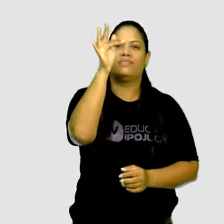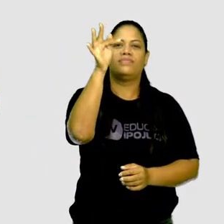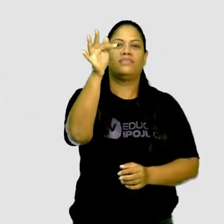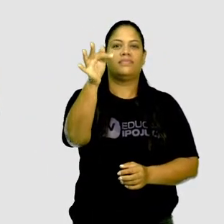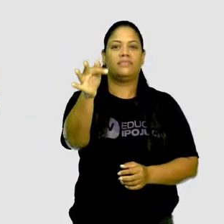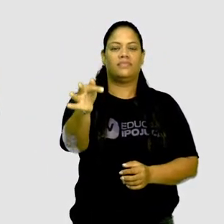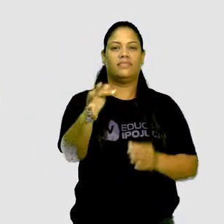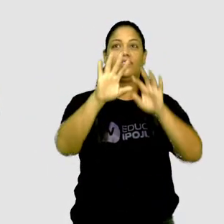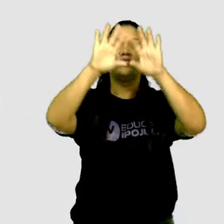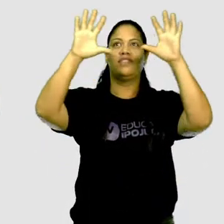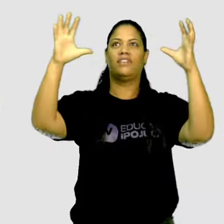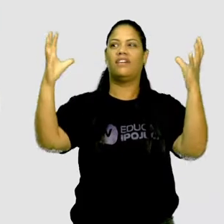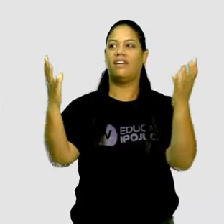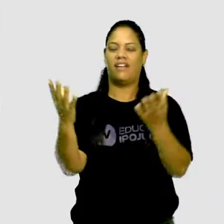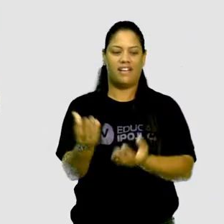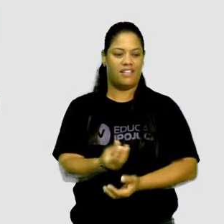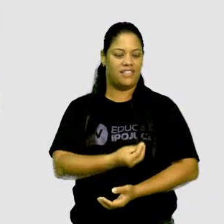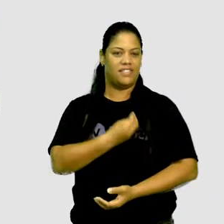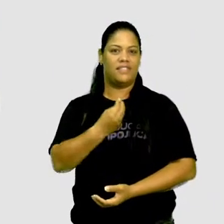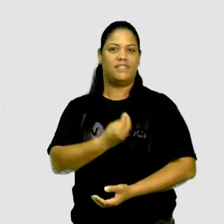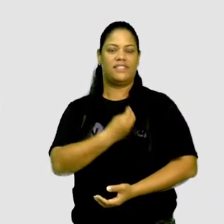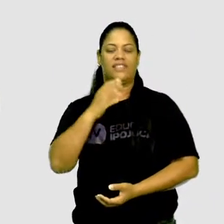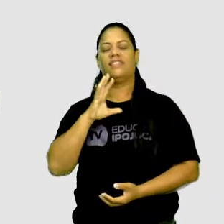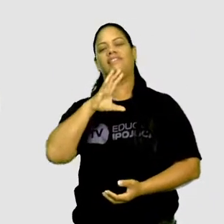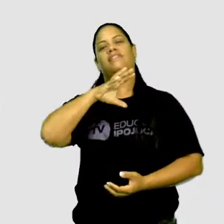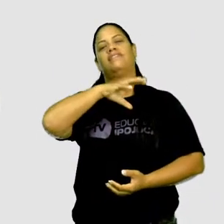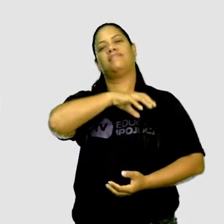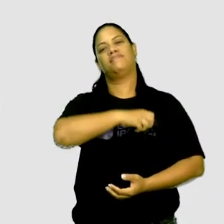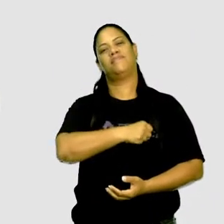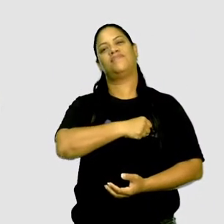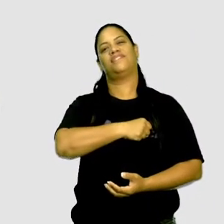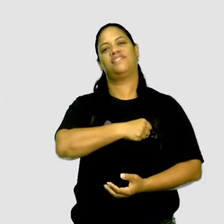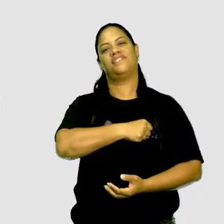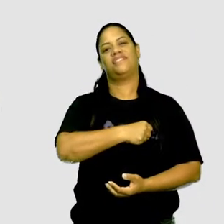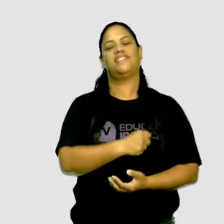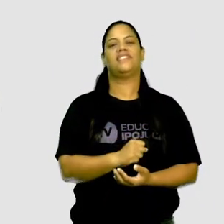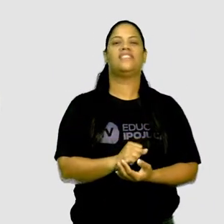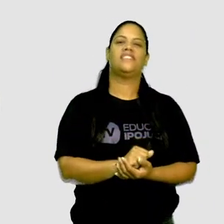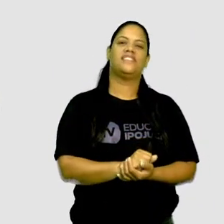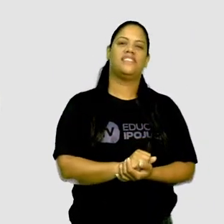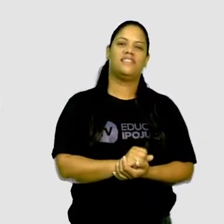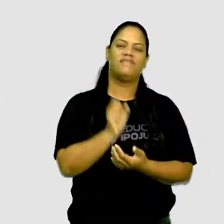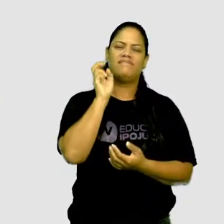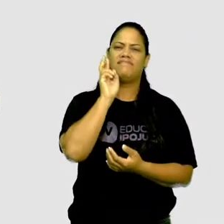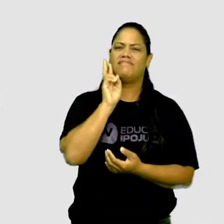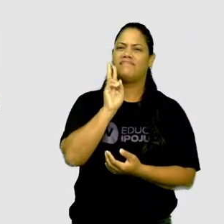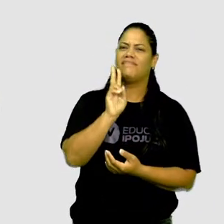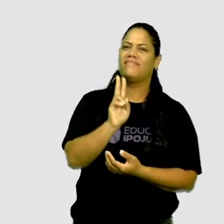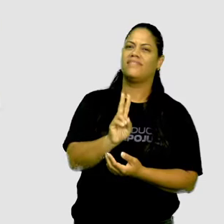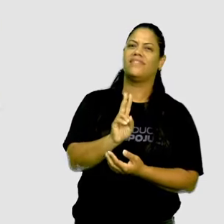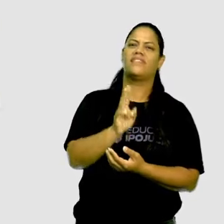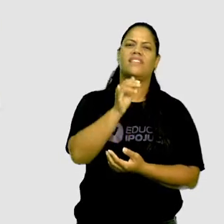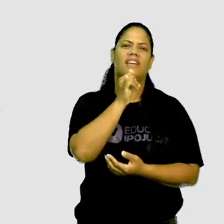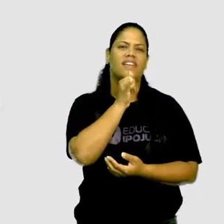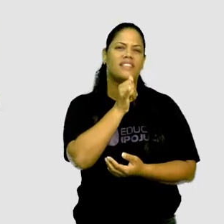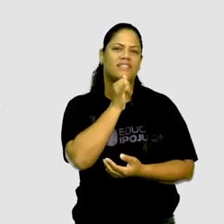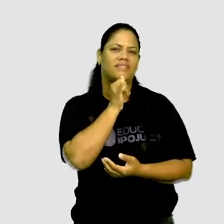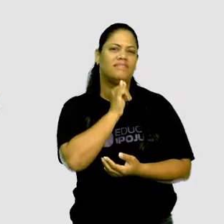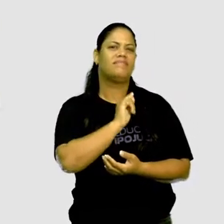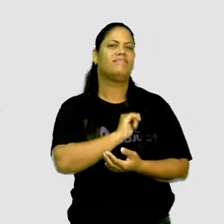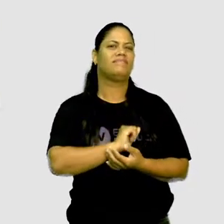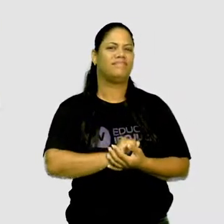nossos bosques tem mais vida, nossa vida mais amores. Olha só aí o exemplo